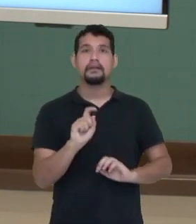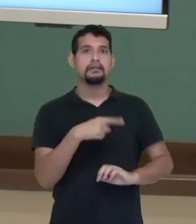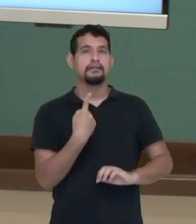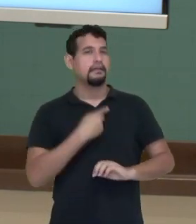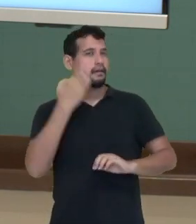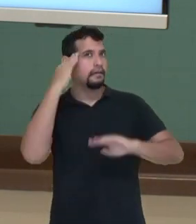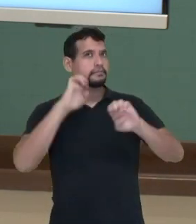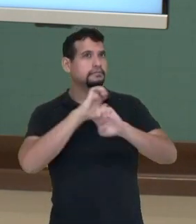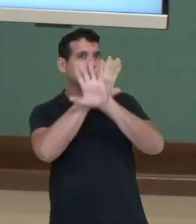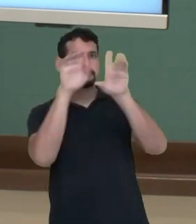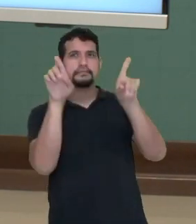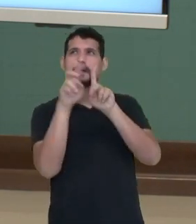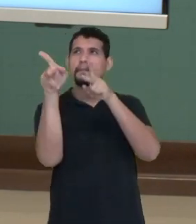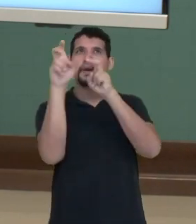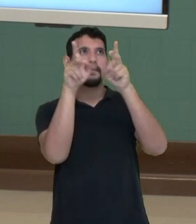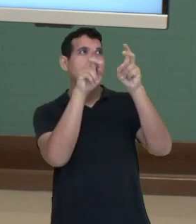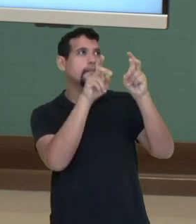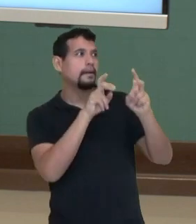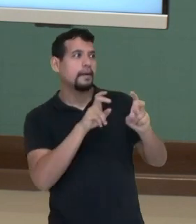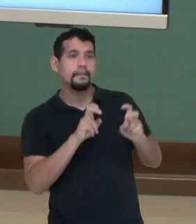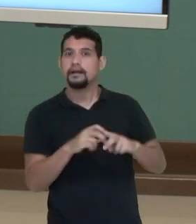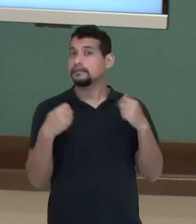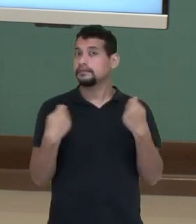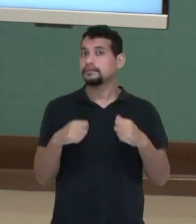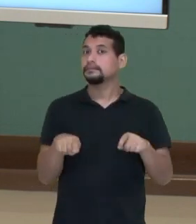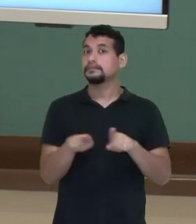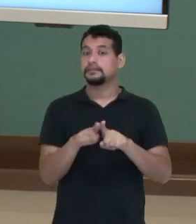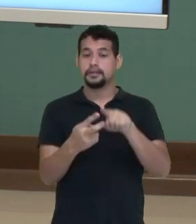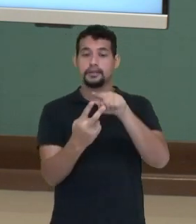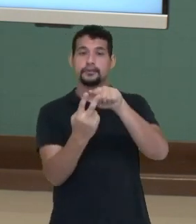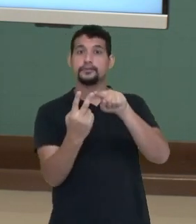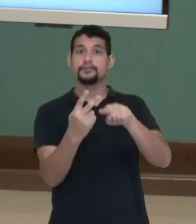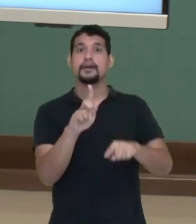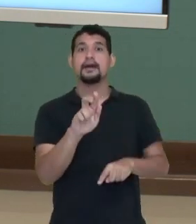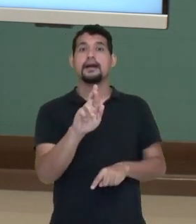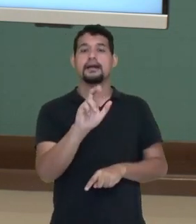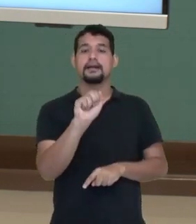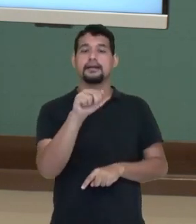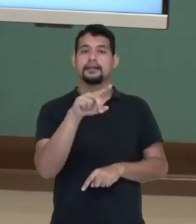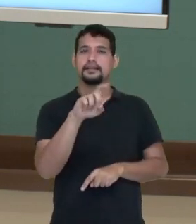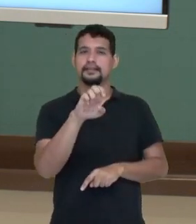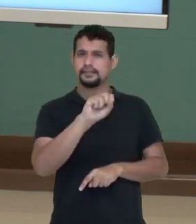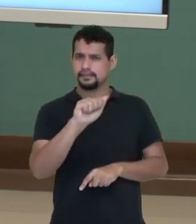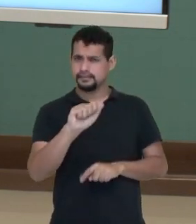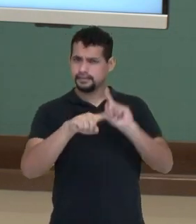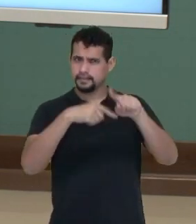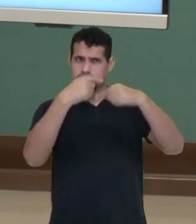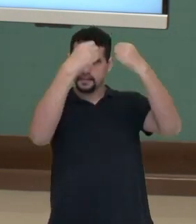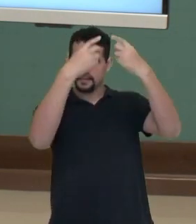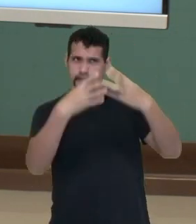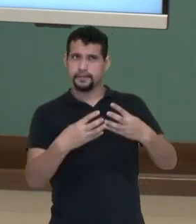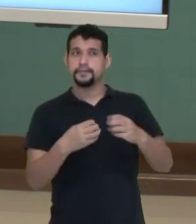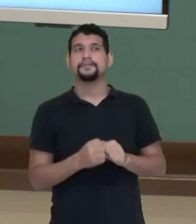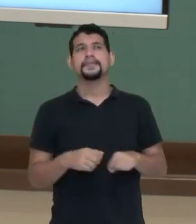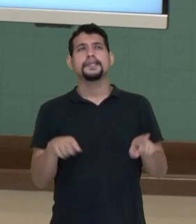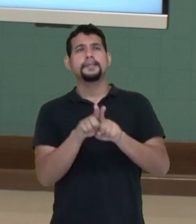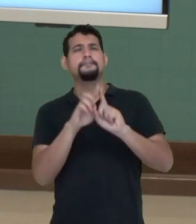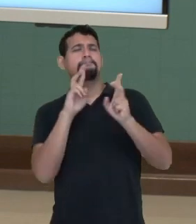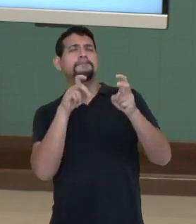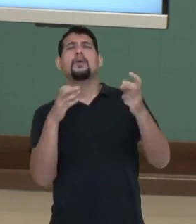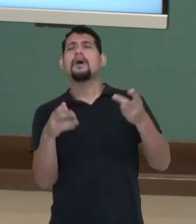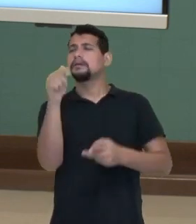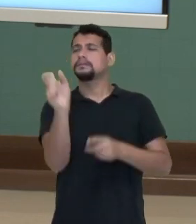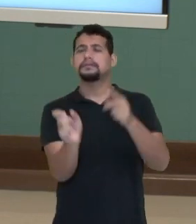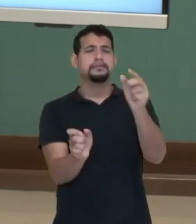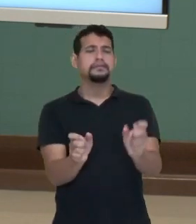Compreender e identificar a relação de dependência entre duas grandezas. Já vamos ver isso. Identificar as